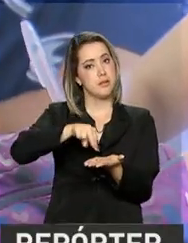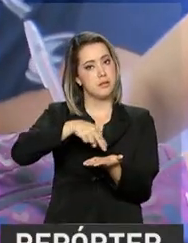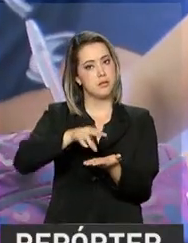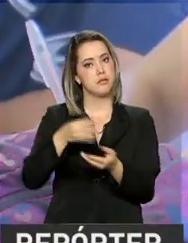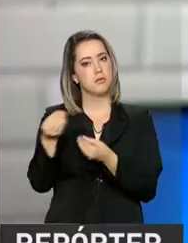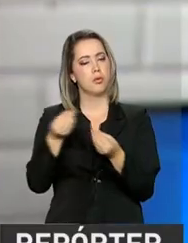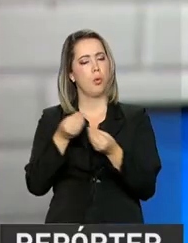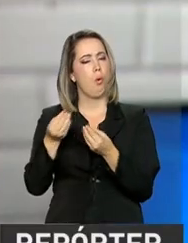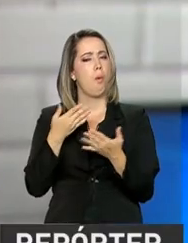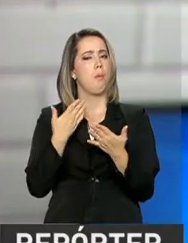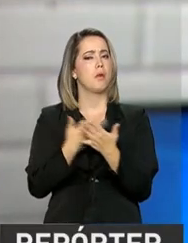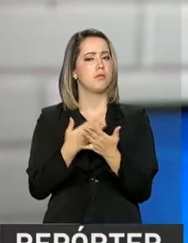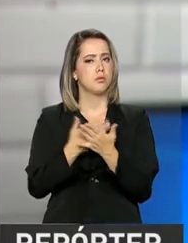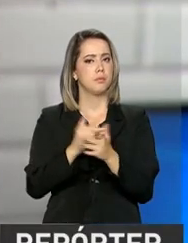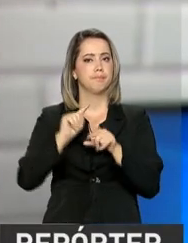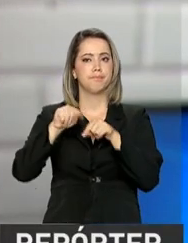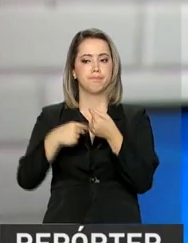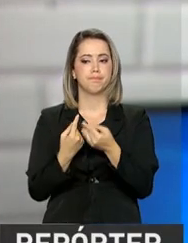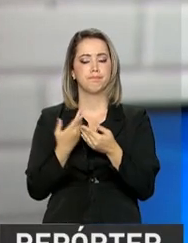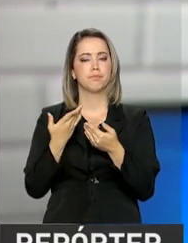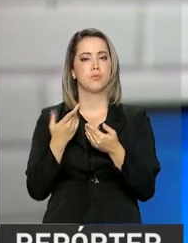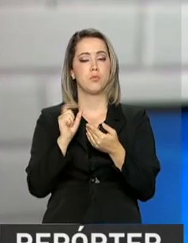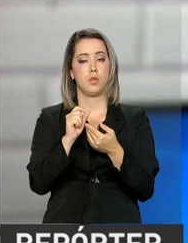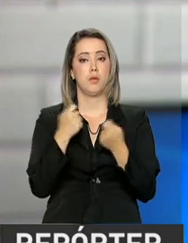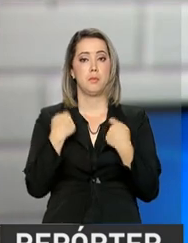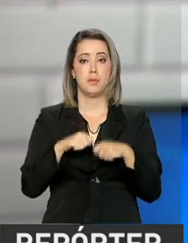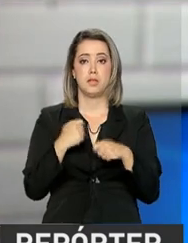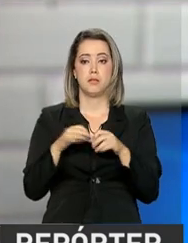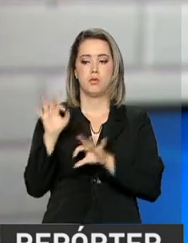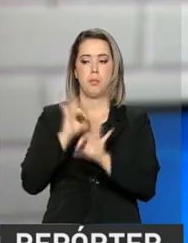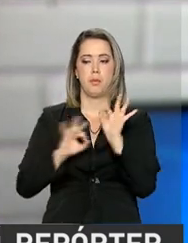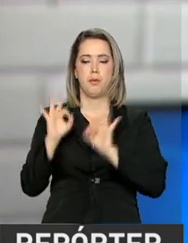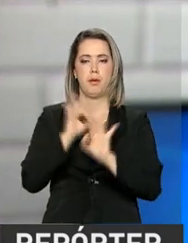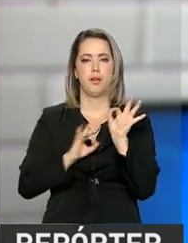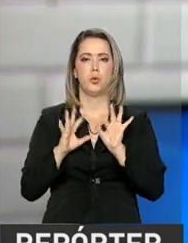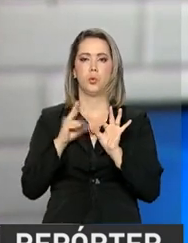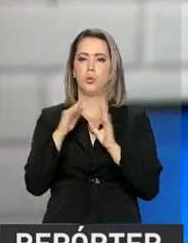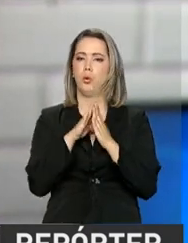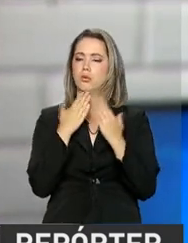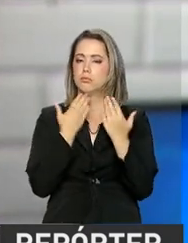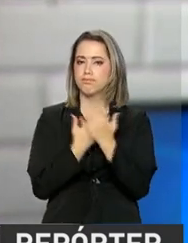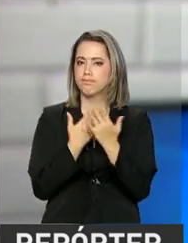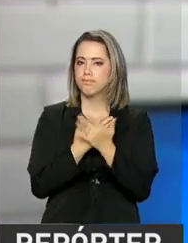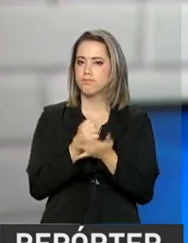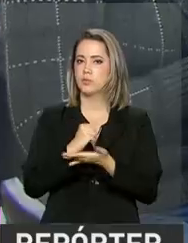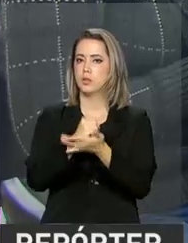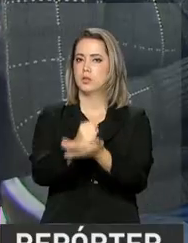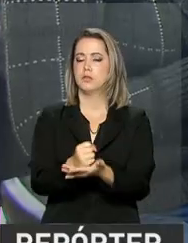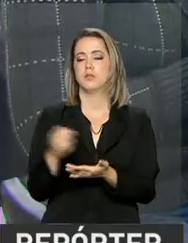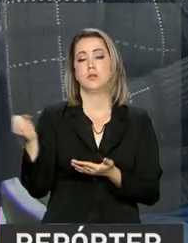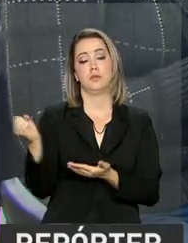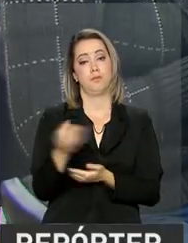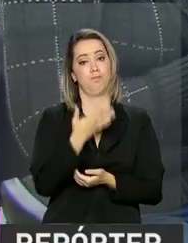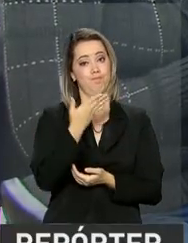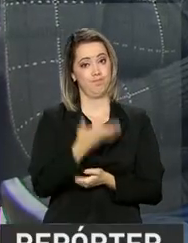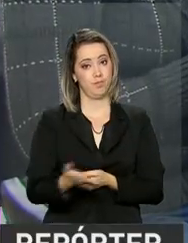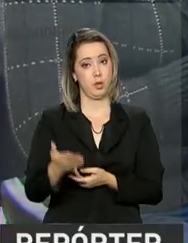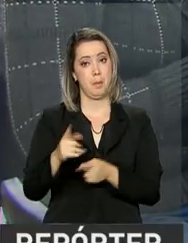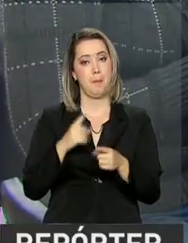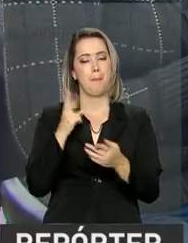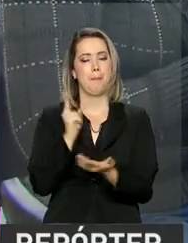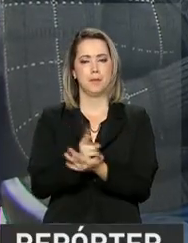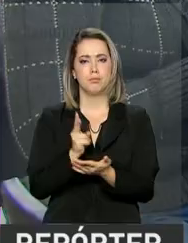outro Turno o diretor explica que a escola teve de passar por adaptações para oferecer o novo modelo mesmo com os